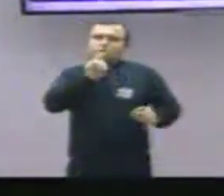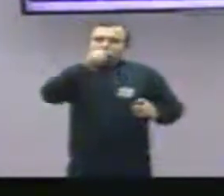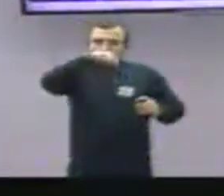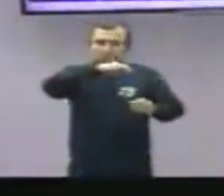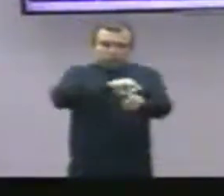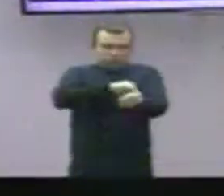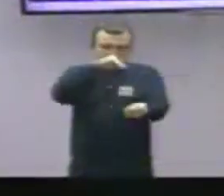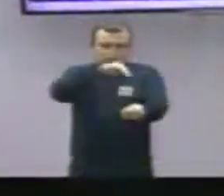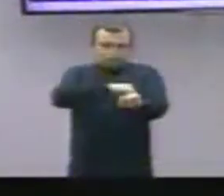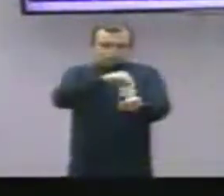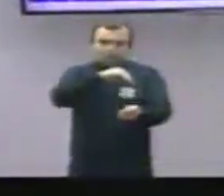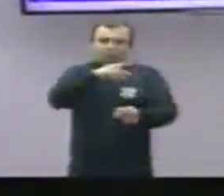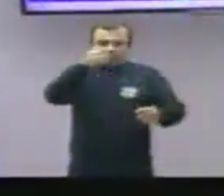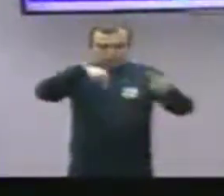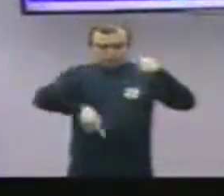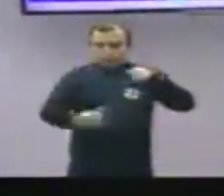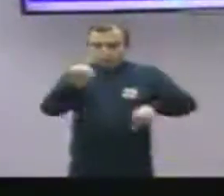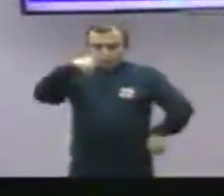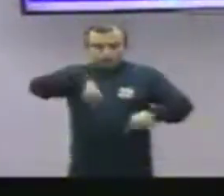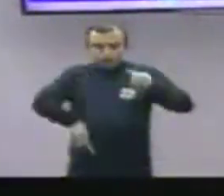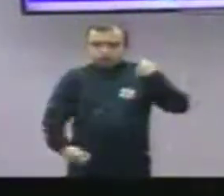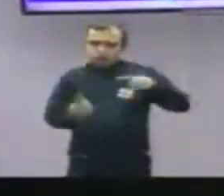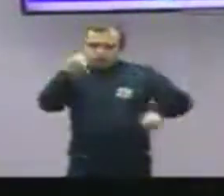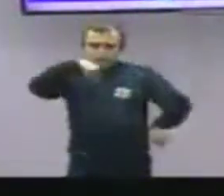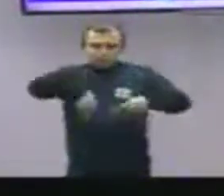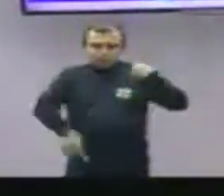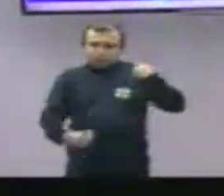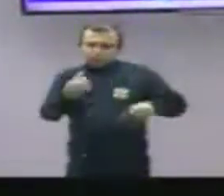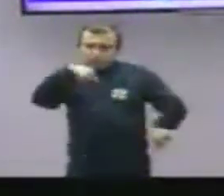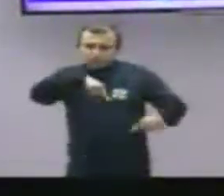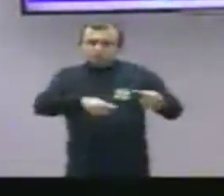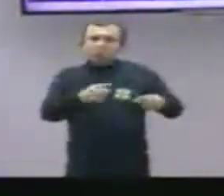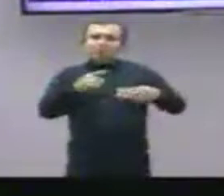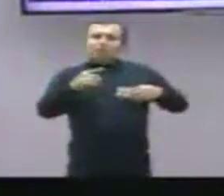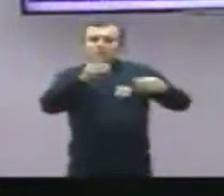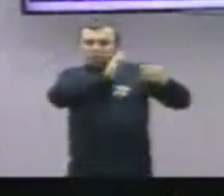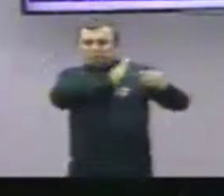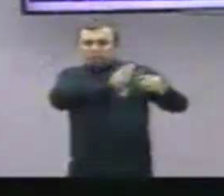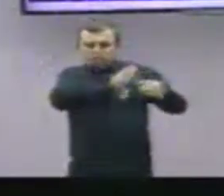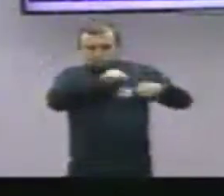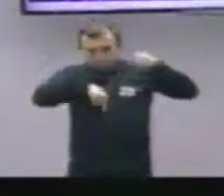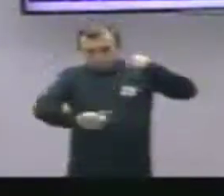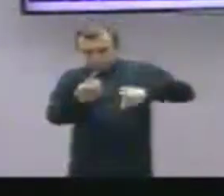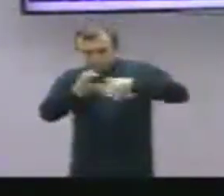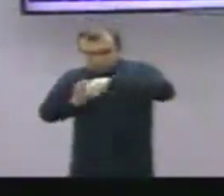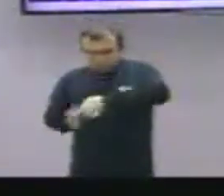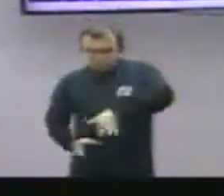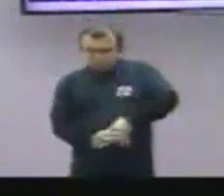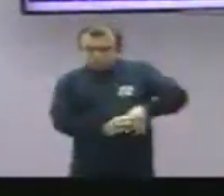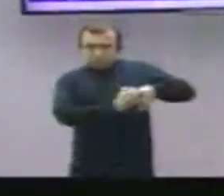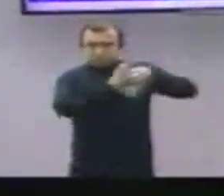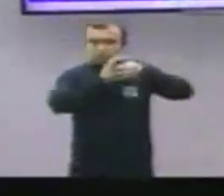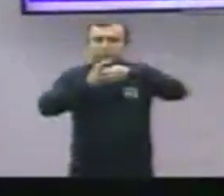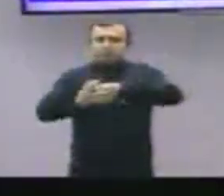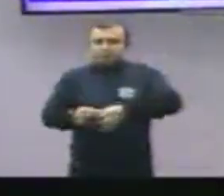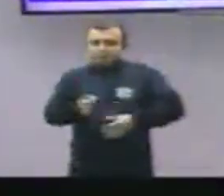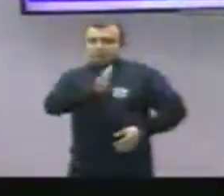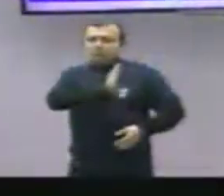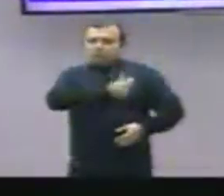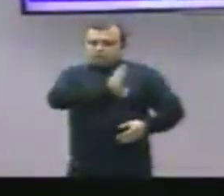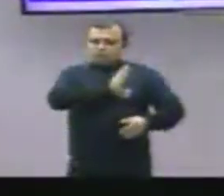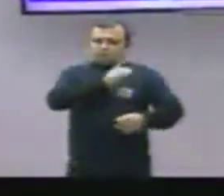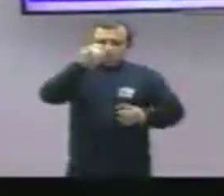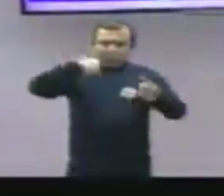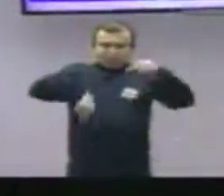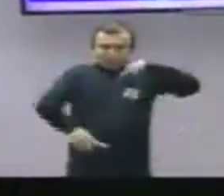todos os nossos músculos, todas as partes do nosso corpo são irrigadas pelo sangue que é bombeado pelo nosso coração. E como você